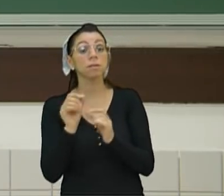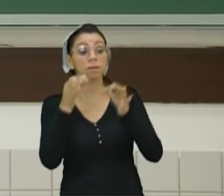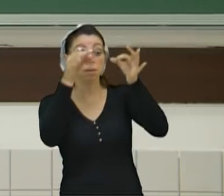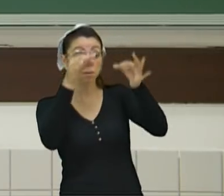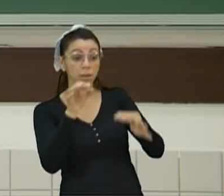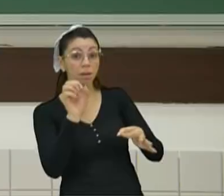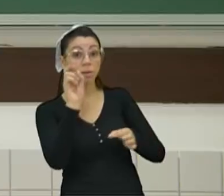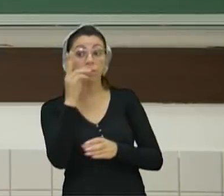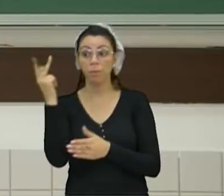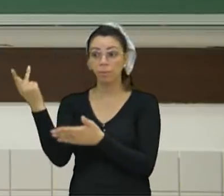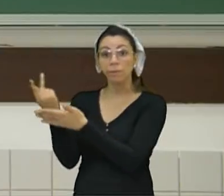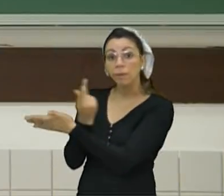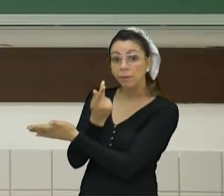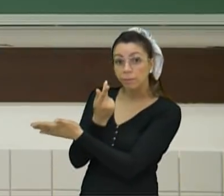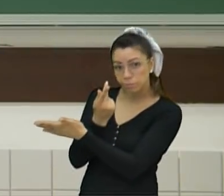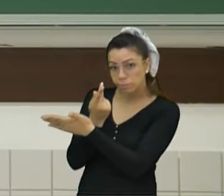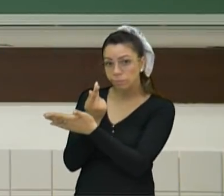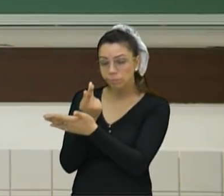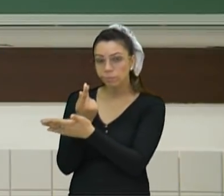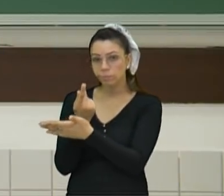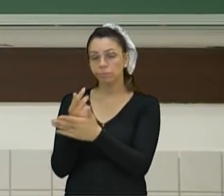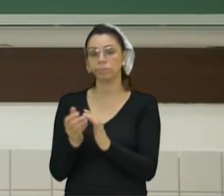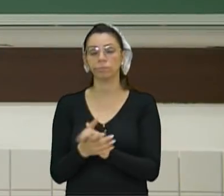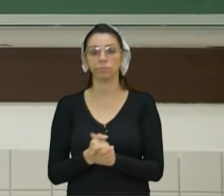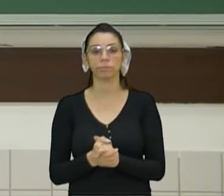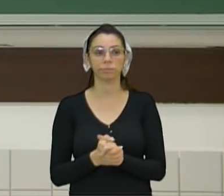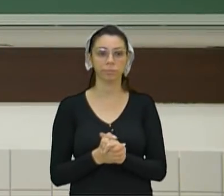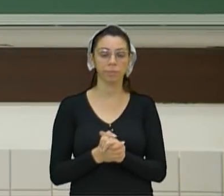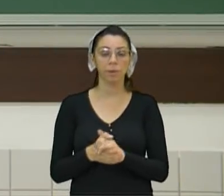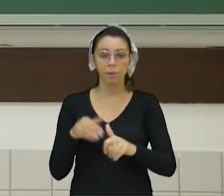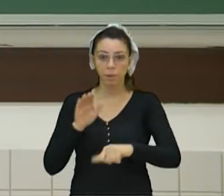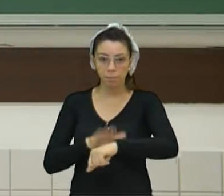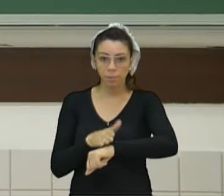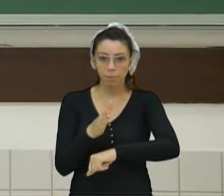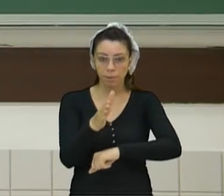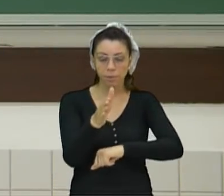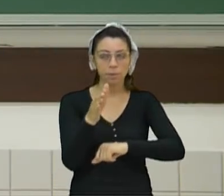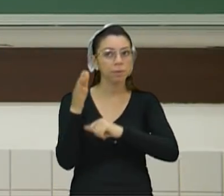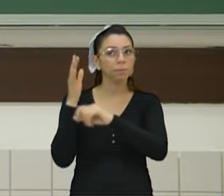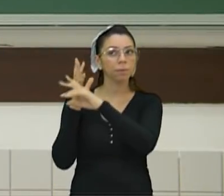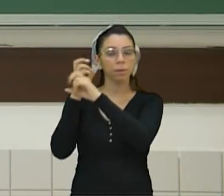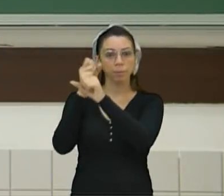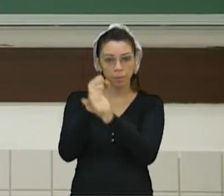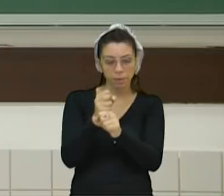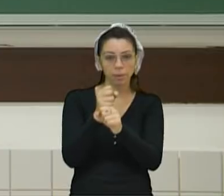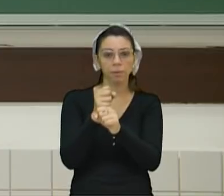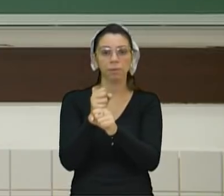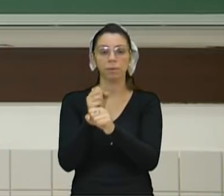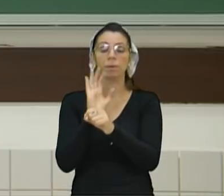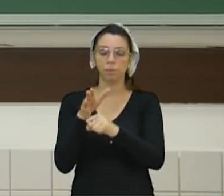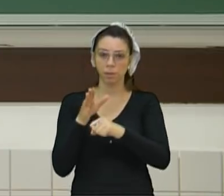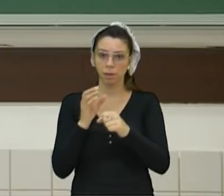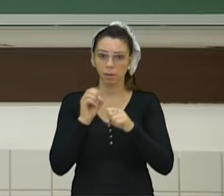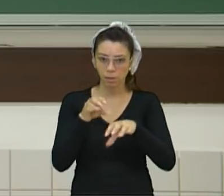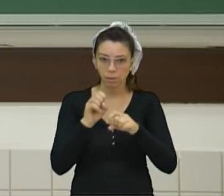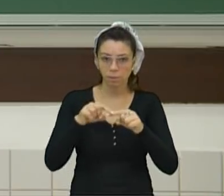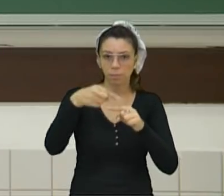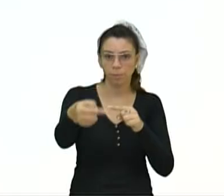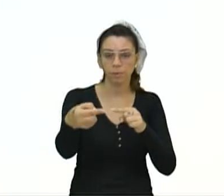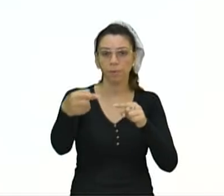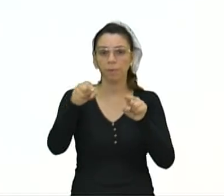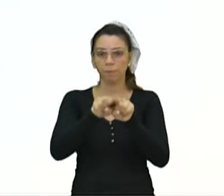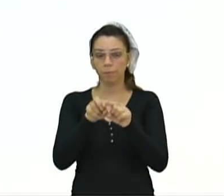matemática ali dentro dos eventos independentes, tá bom? Então, a professora vai dar um tempinho para vocês lembrarem que eu já falei, hein? Já volto com a